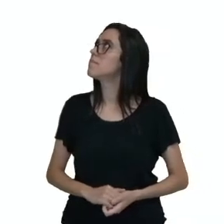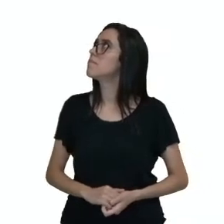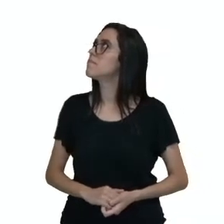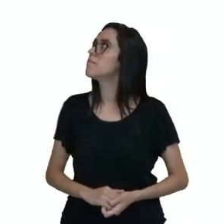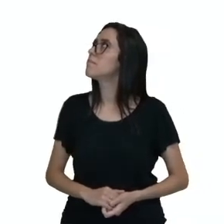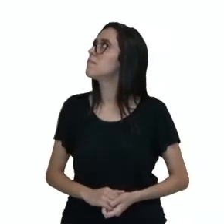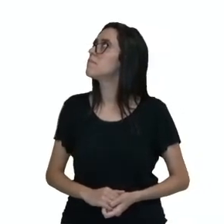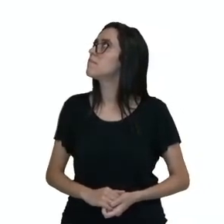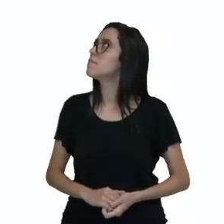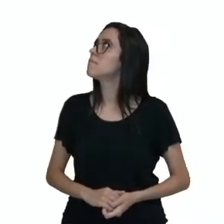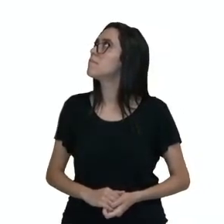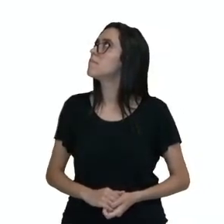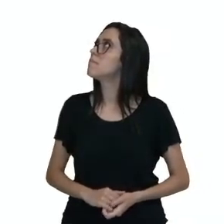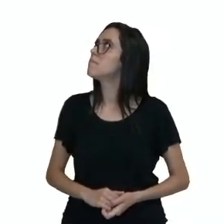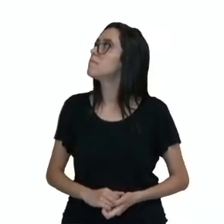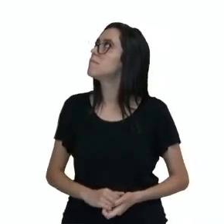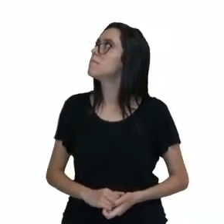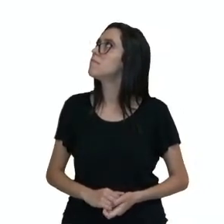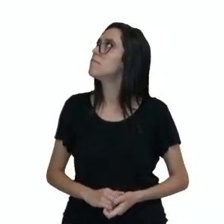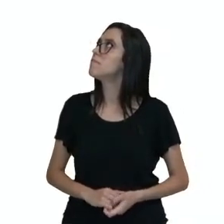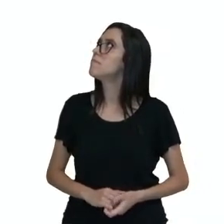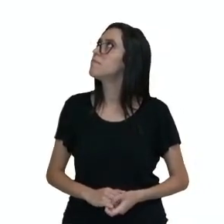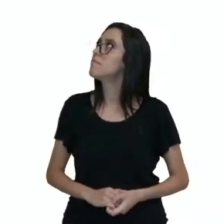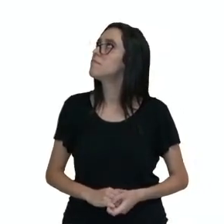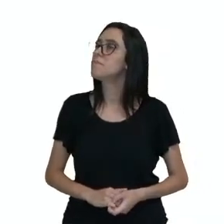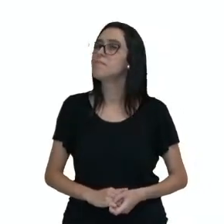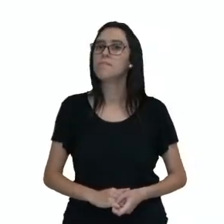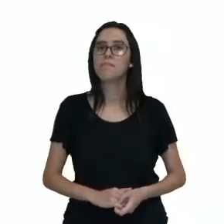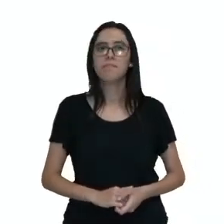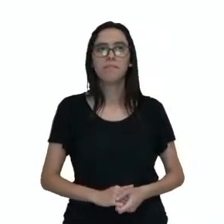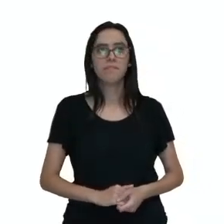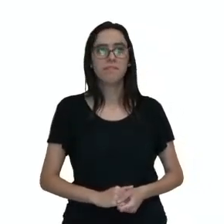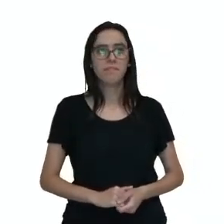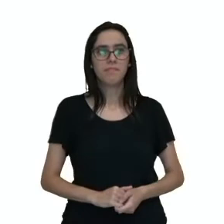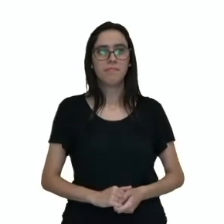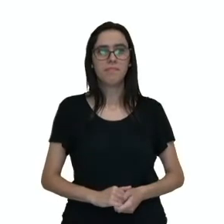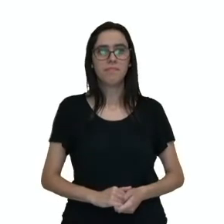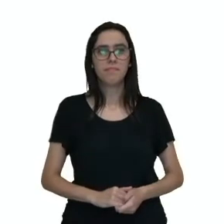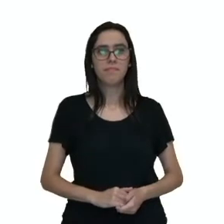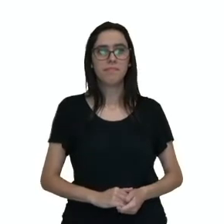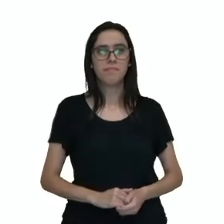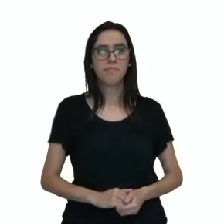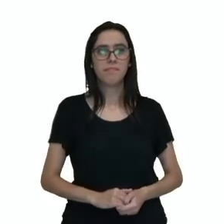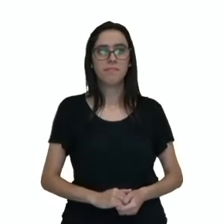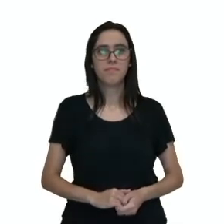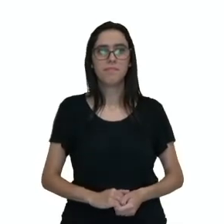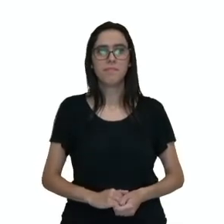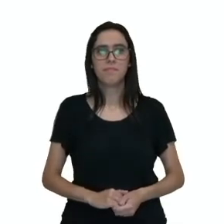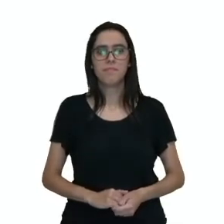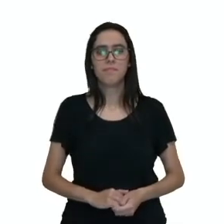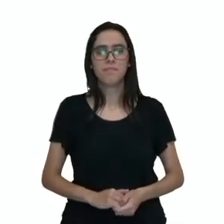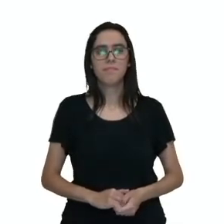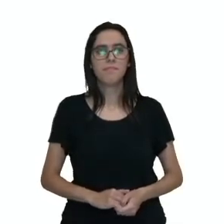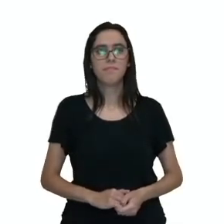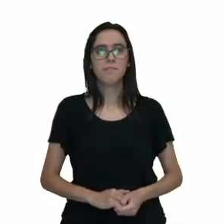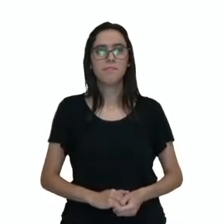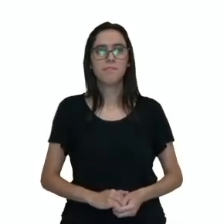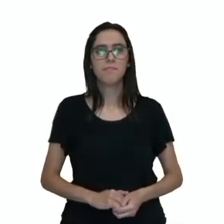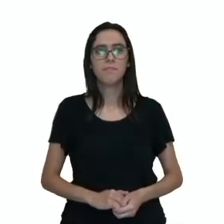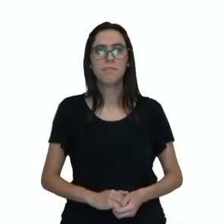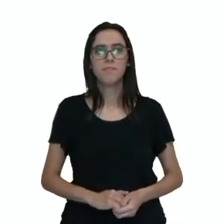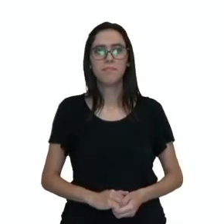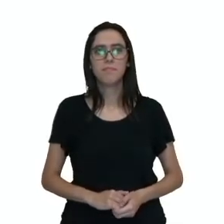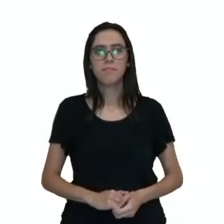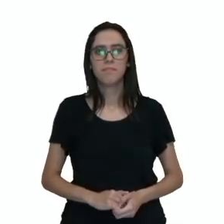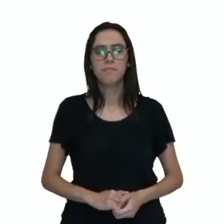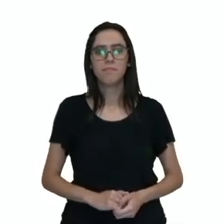Lo que mais te cansa de la vida não é quando cuestan as coisas, sino que todo